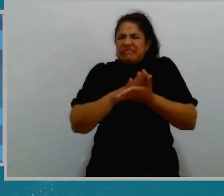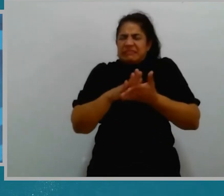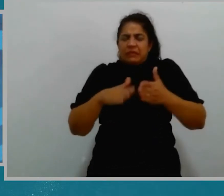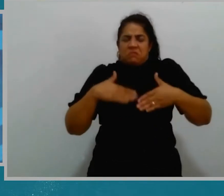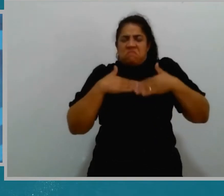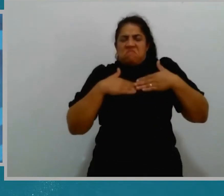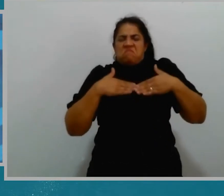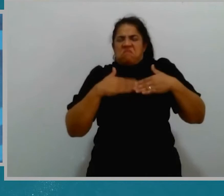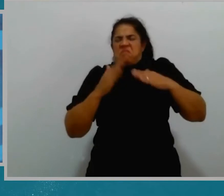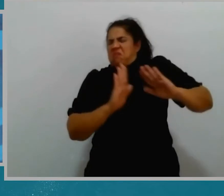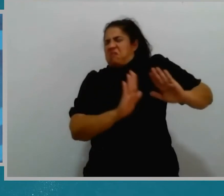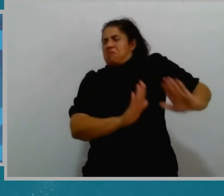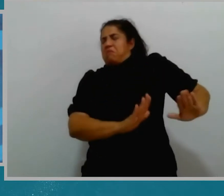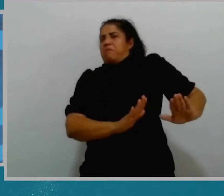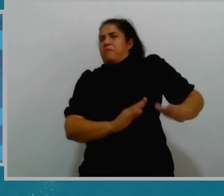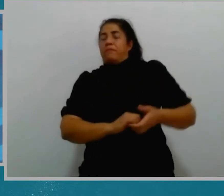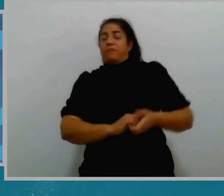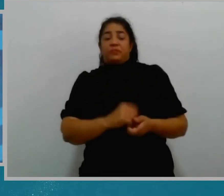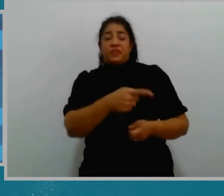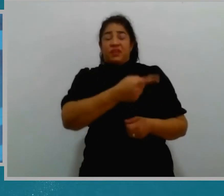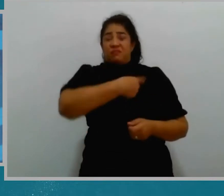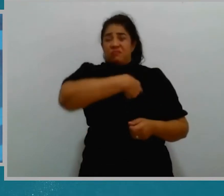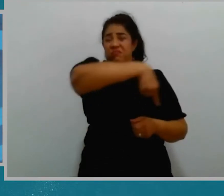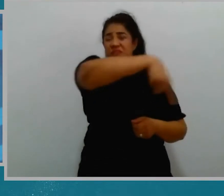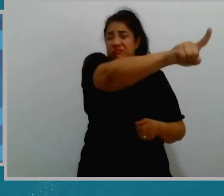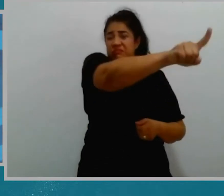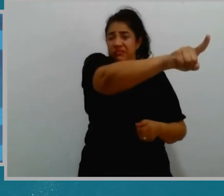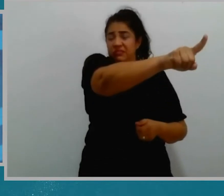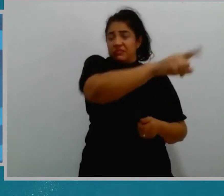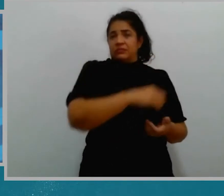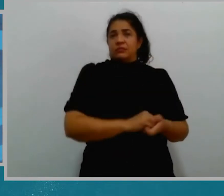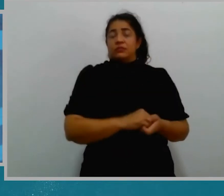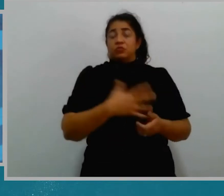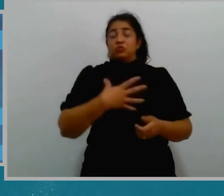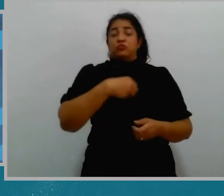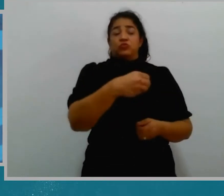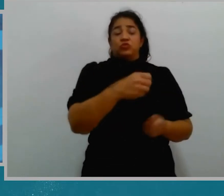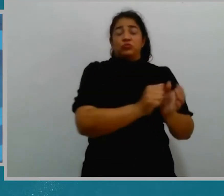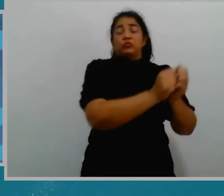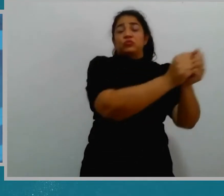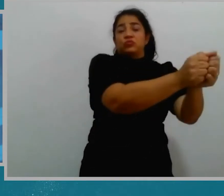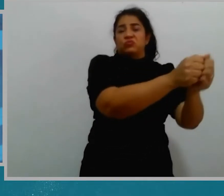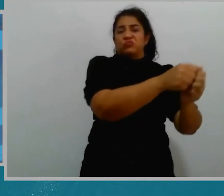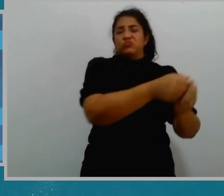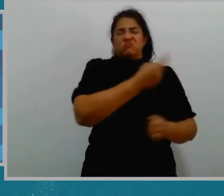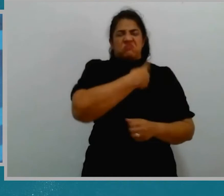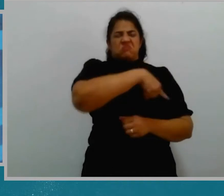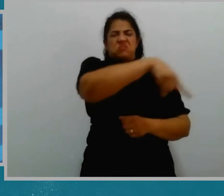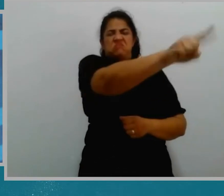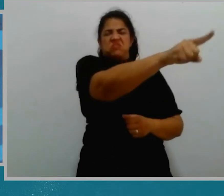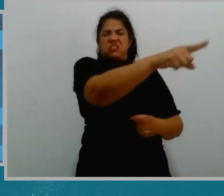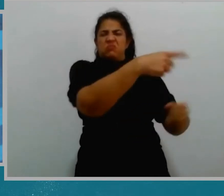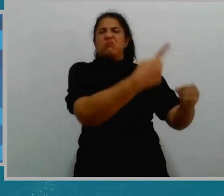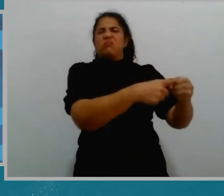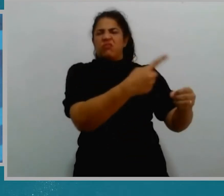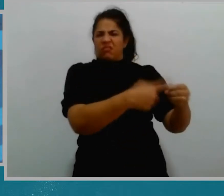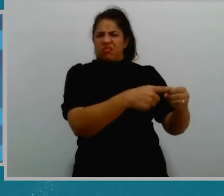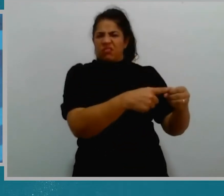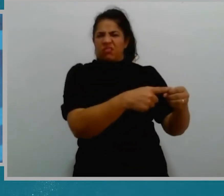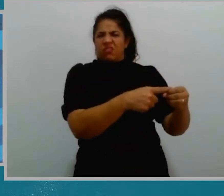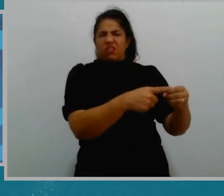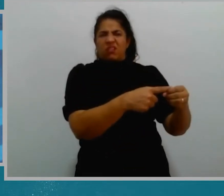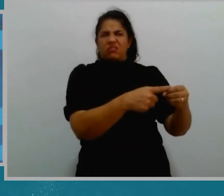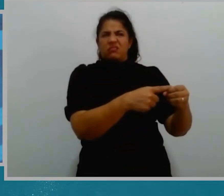fora, ele e os seus filhos, e arrojados para a terra que não conhecem. Ó